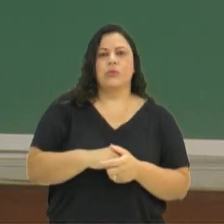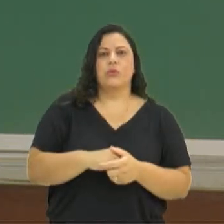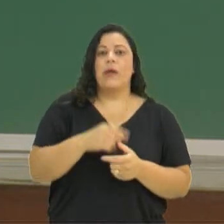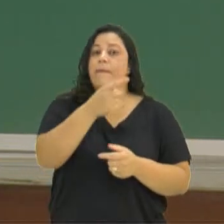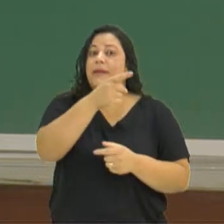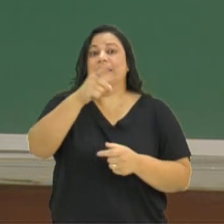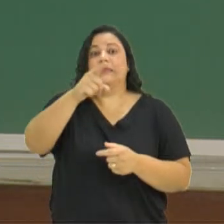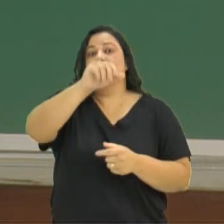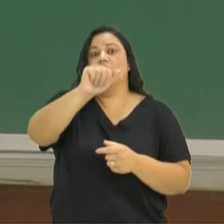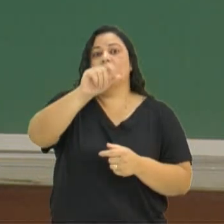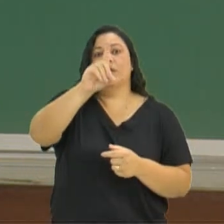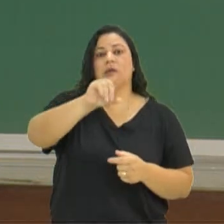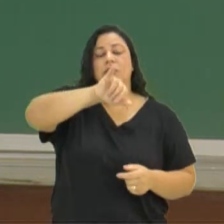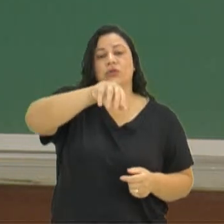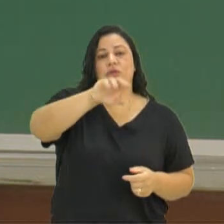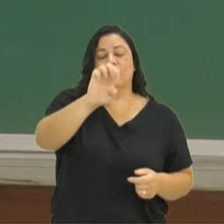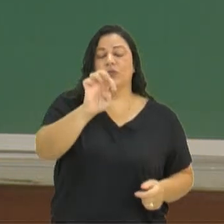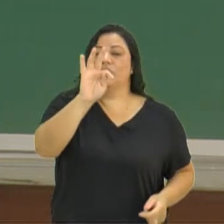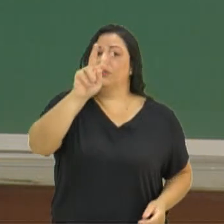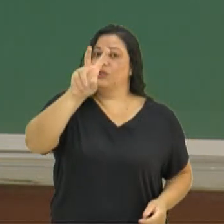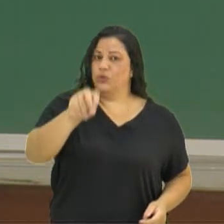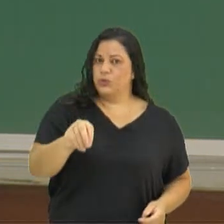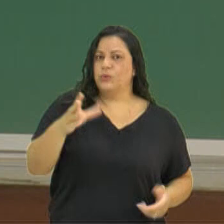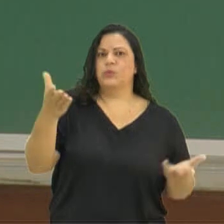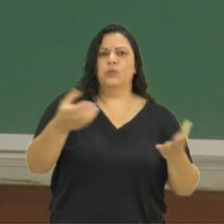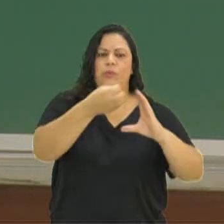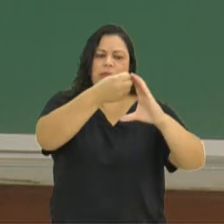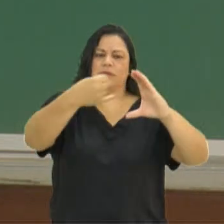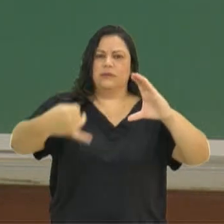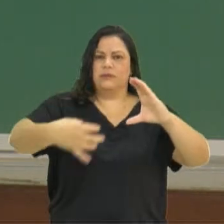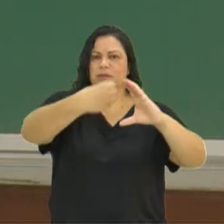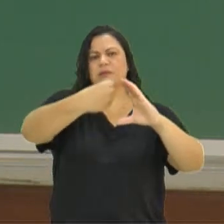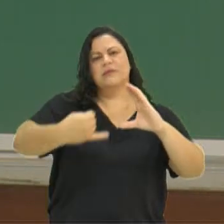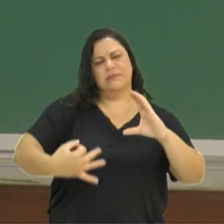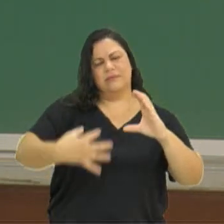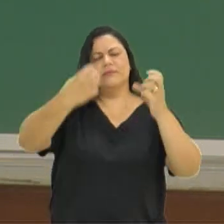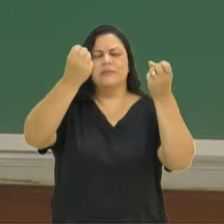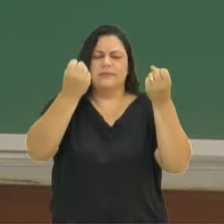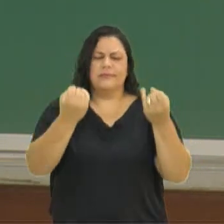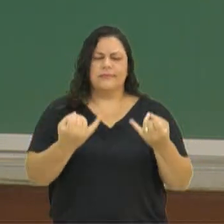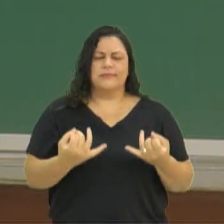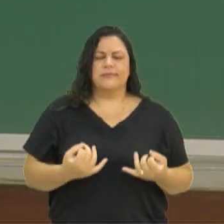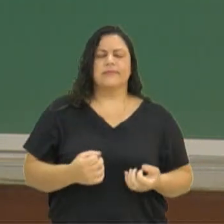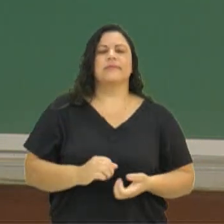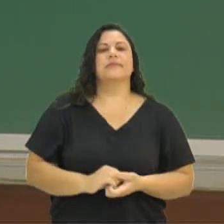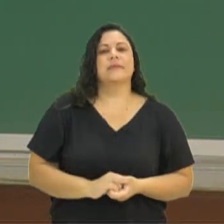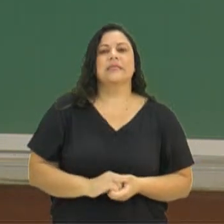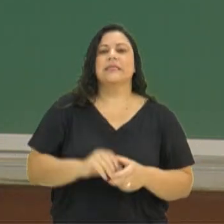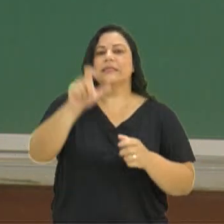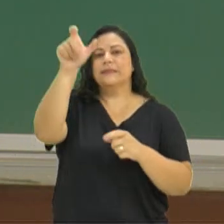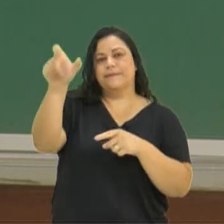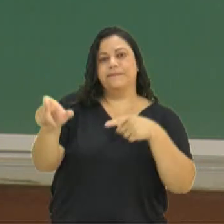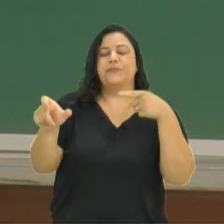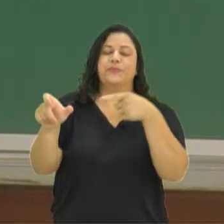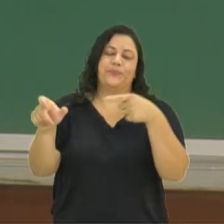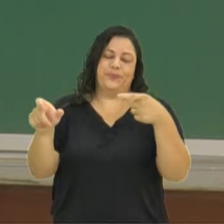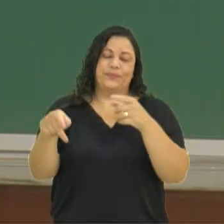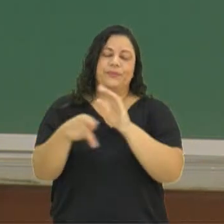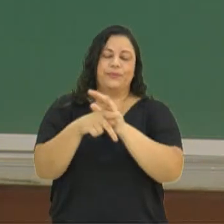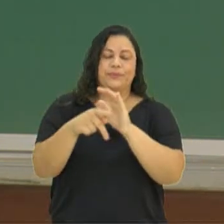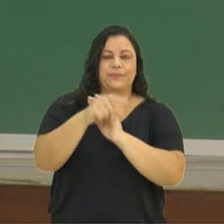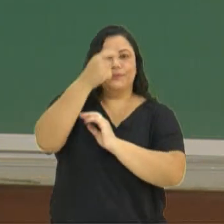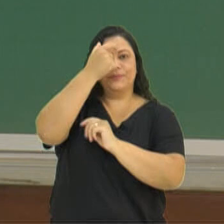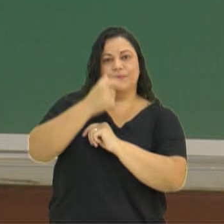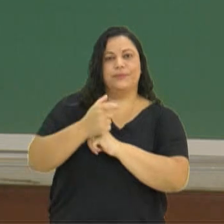não traz adjetivos, mas traz formas de caracterizá-la, né, de caracterizar e trazer a personalidade dessa